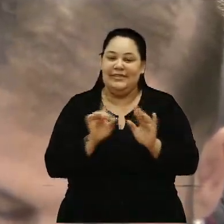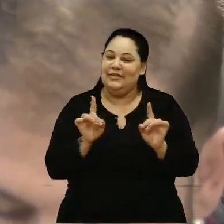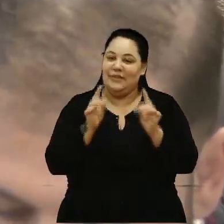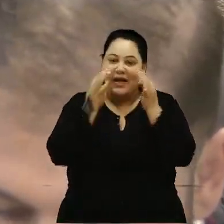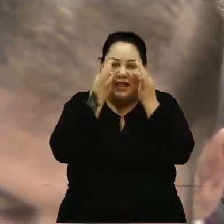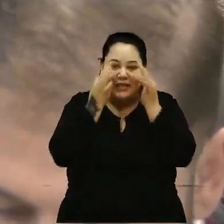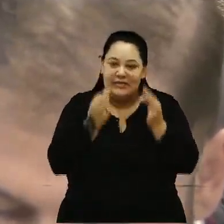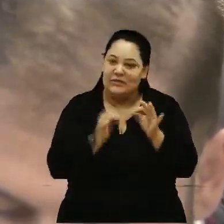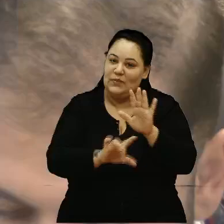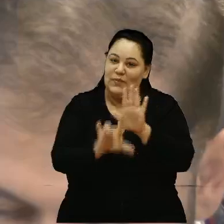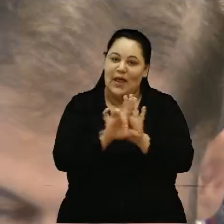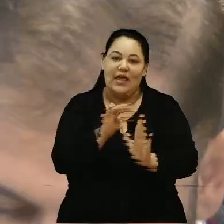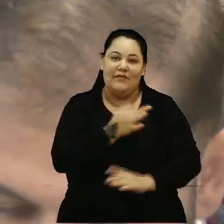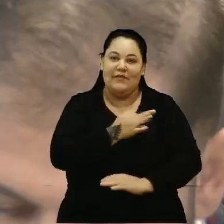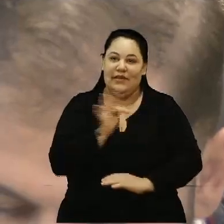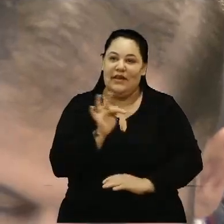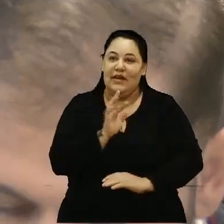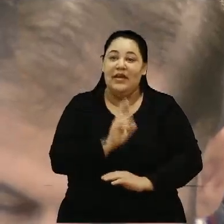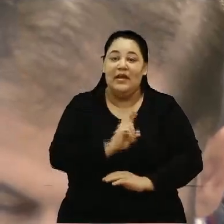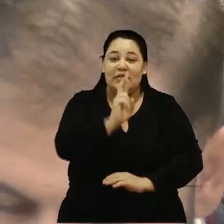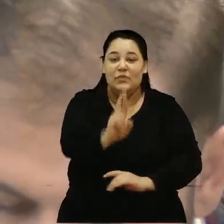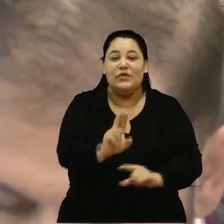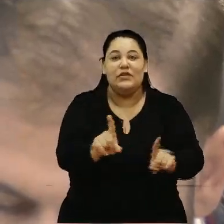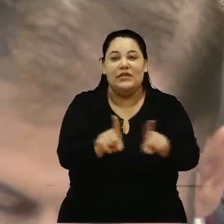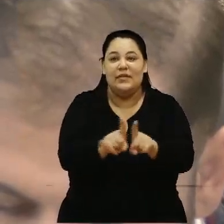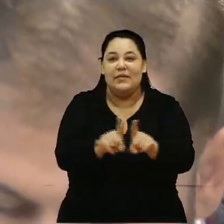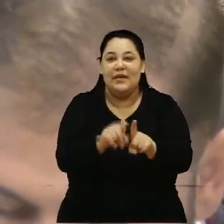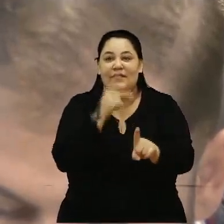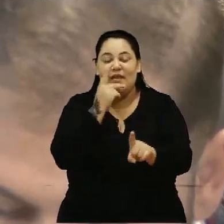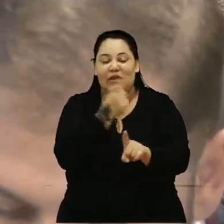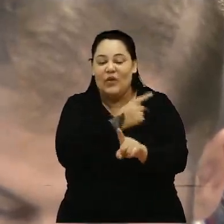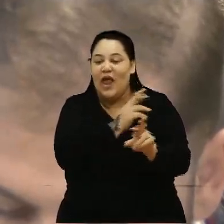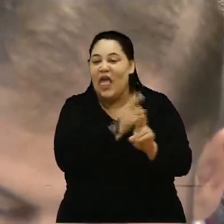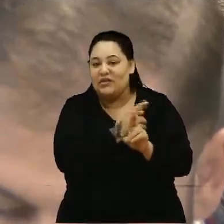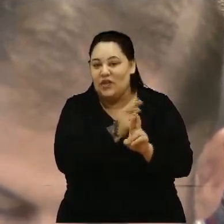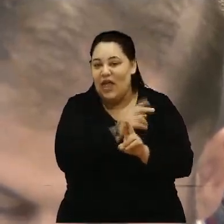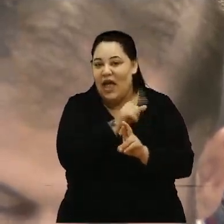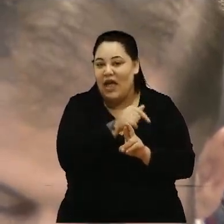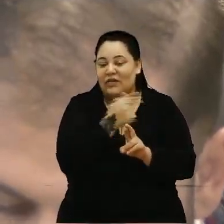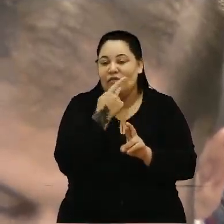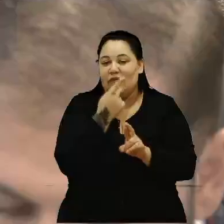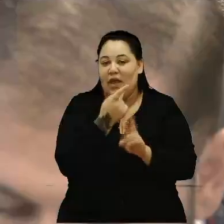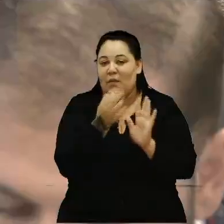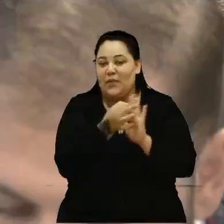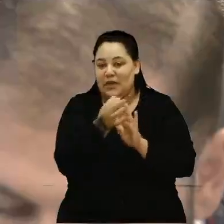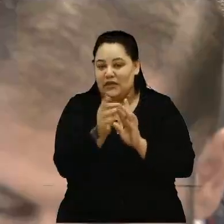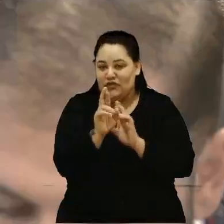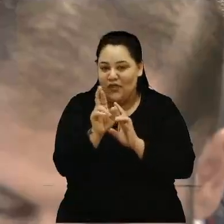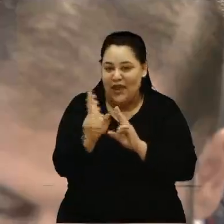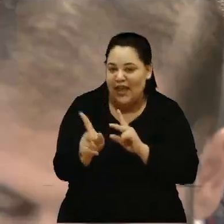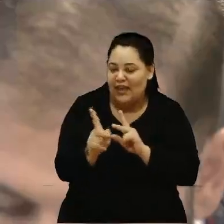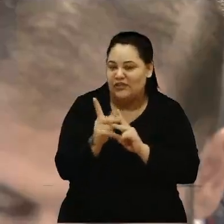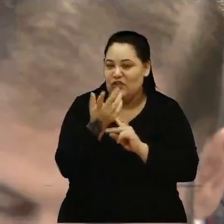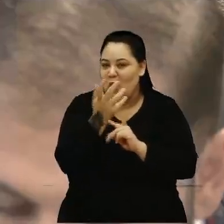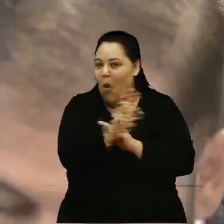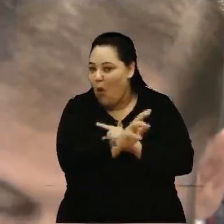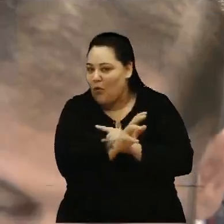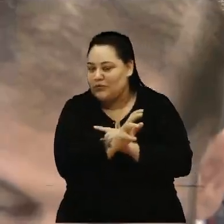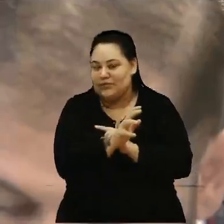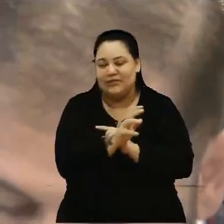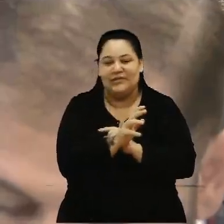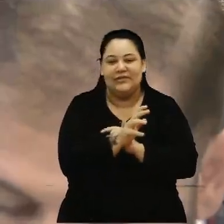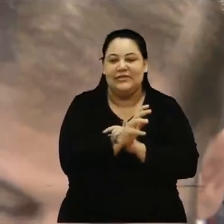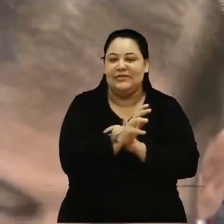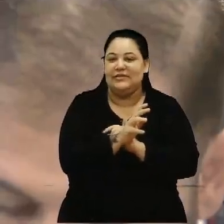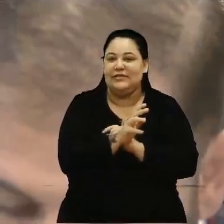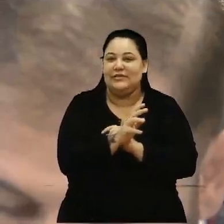legislação federal. E respondendo também a questão, quando o vereador fala da oposição, enfim, né, de trazer isso,